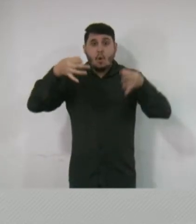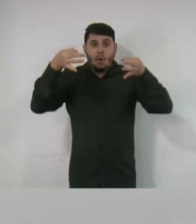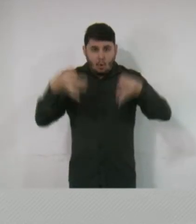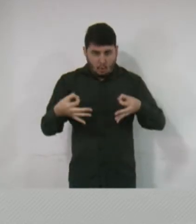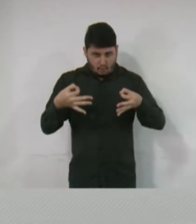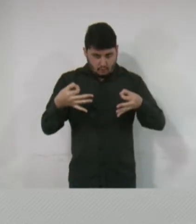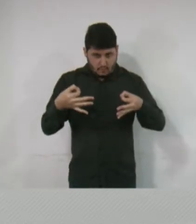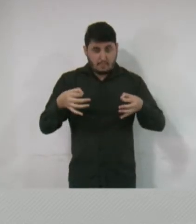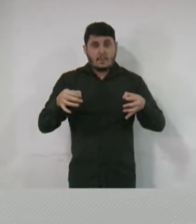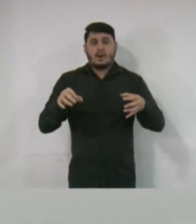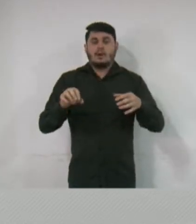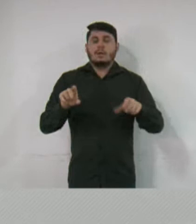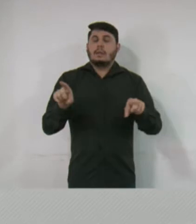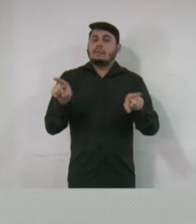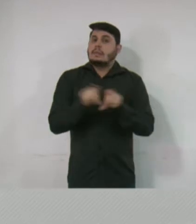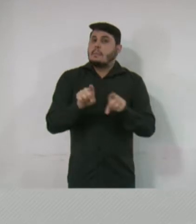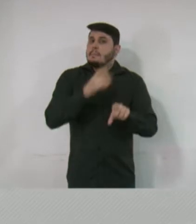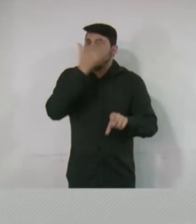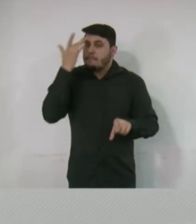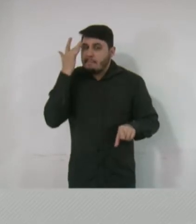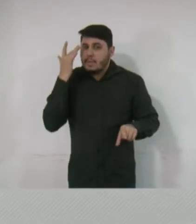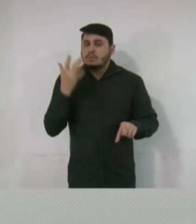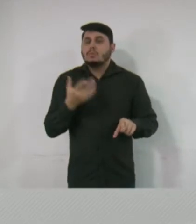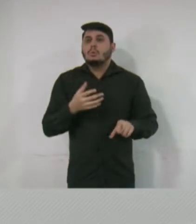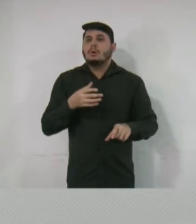nas notificadas e também nas confirmadas.